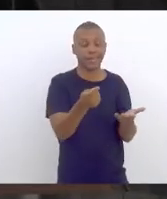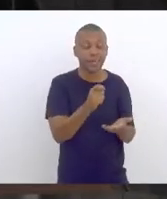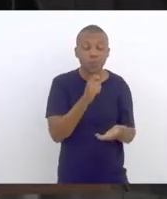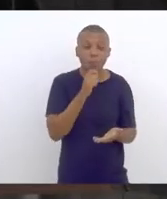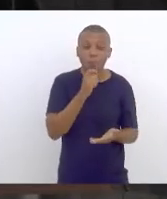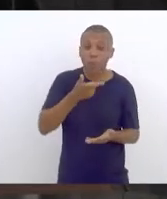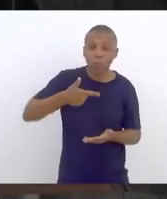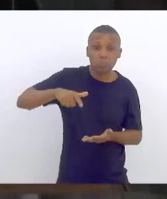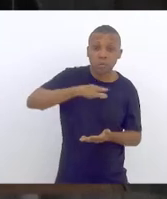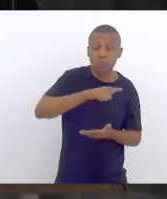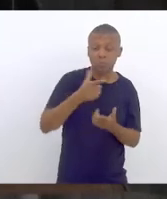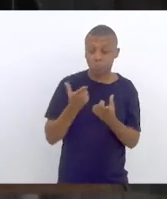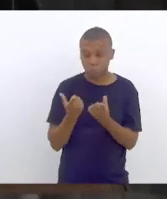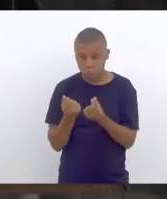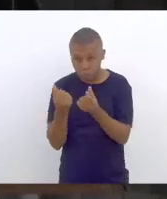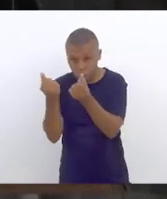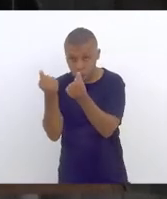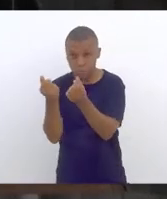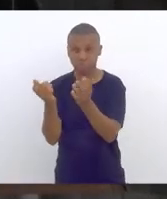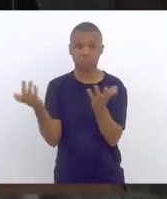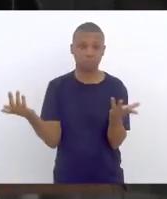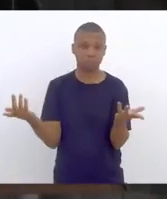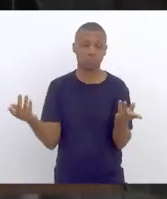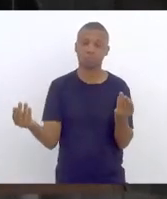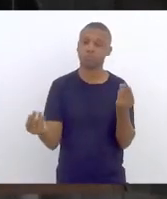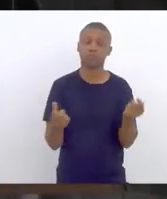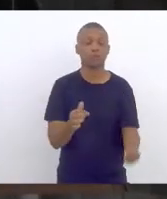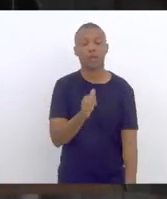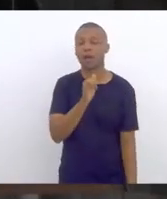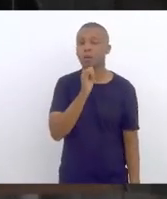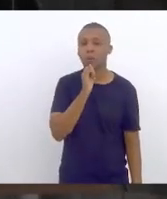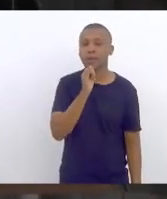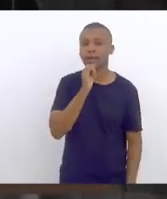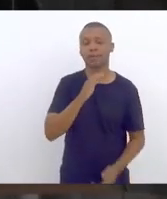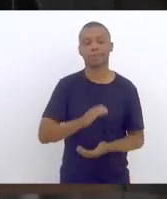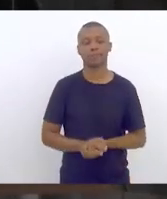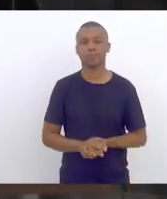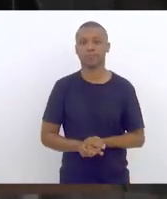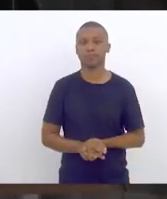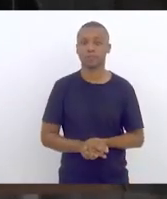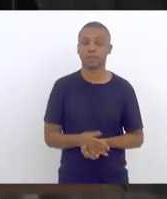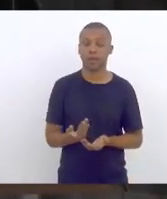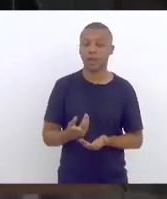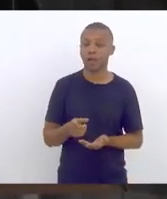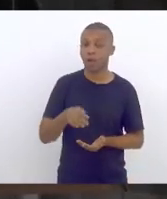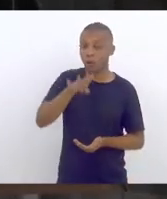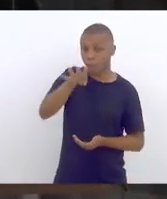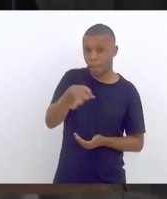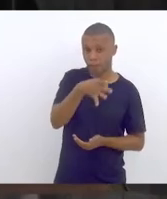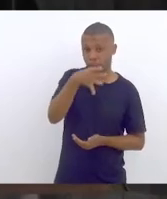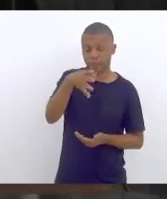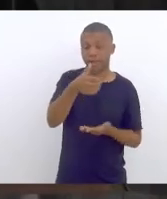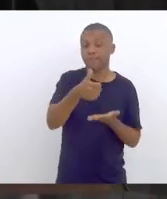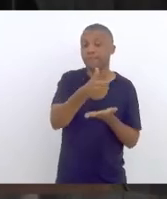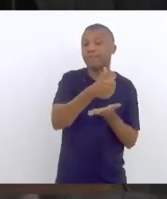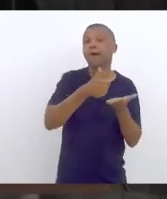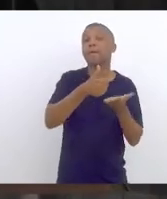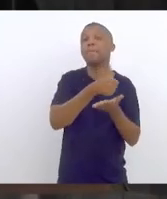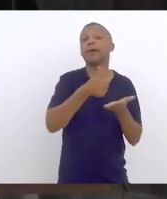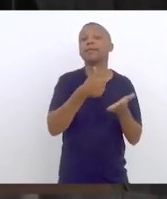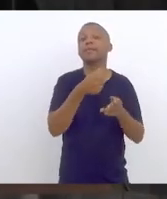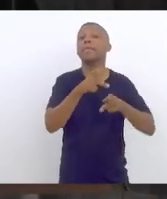de Posses econômicas por exemplo a questão da farmácia popular muito importante garantir